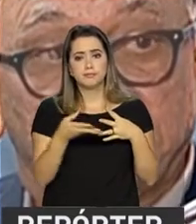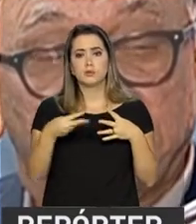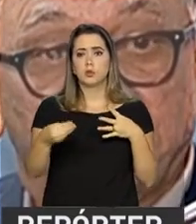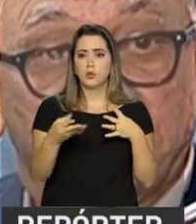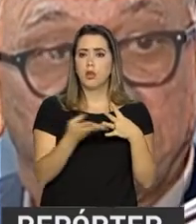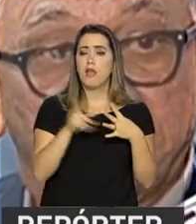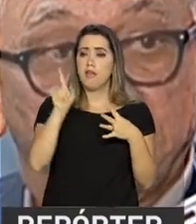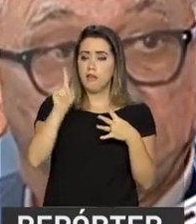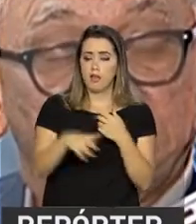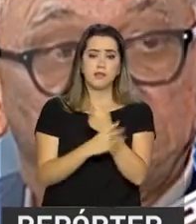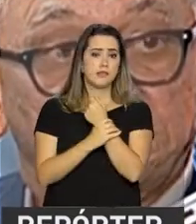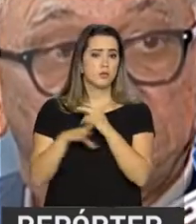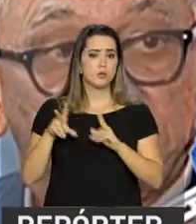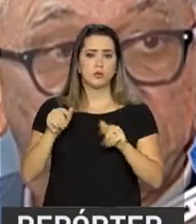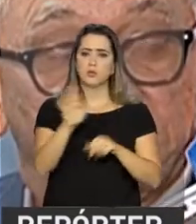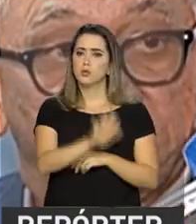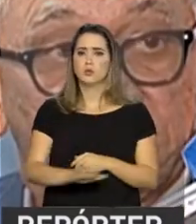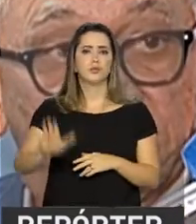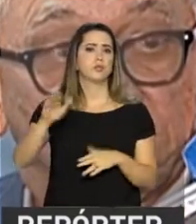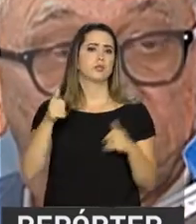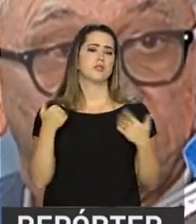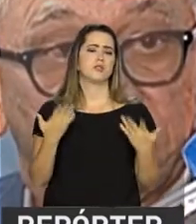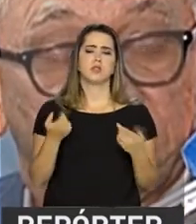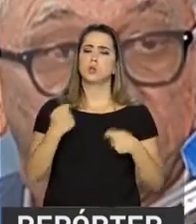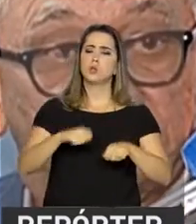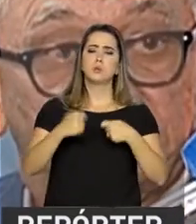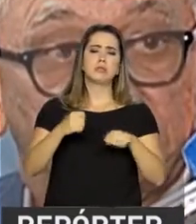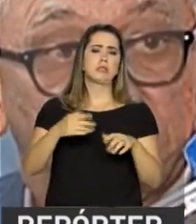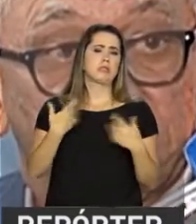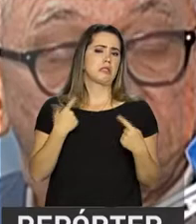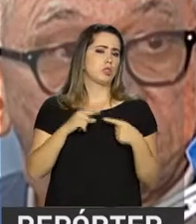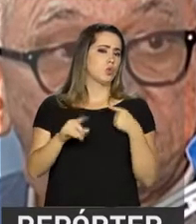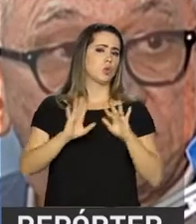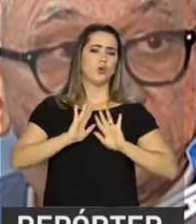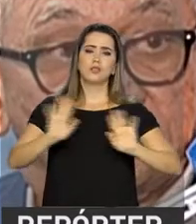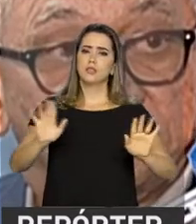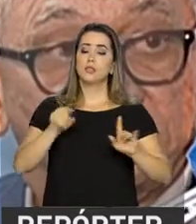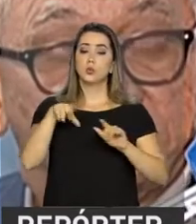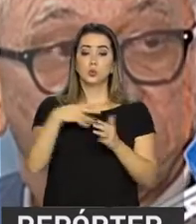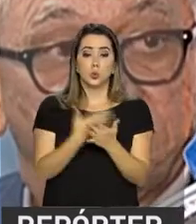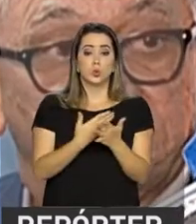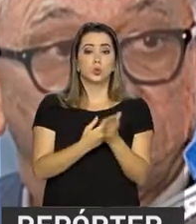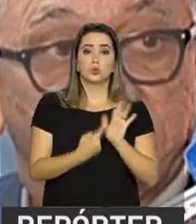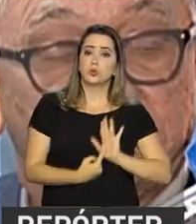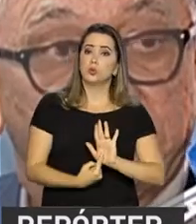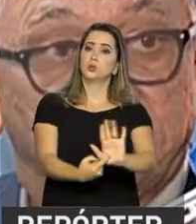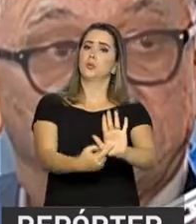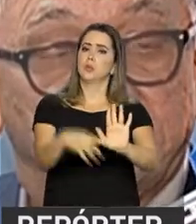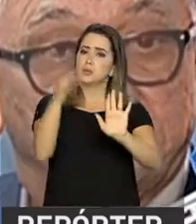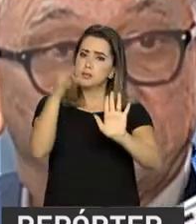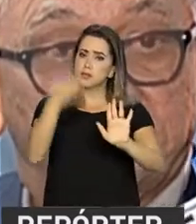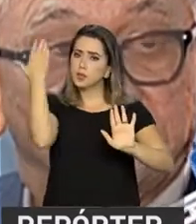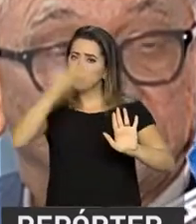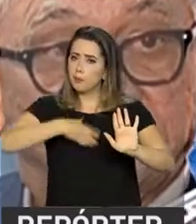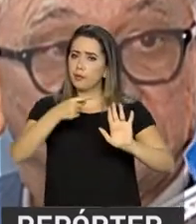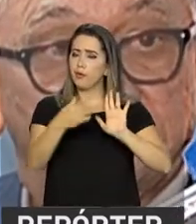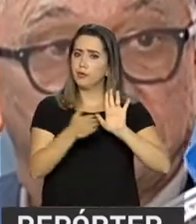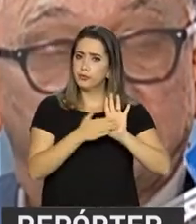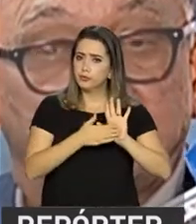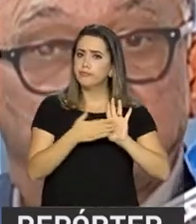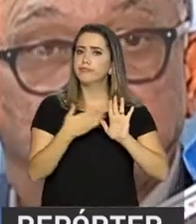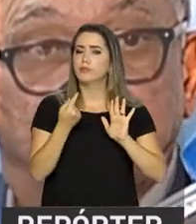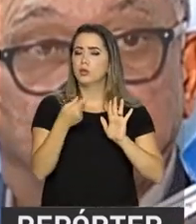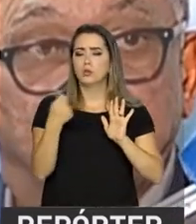segura para todos não vejo nenhuma questão com 36 que todos os estudos provam isso não houve grandes questionamentos